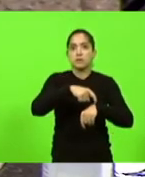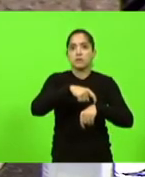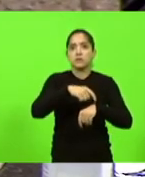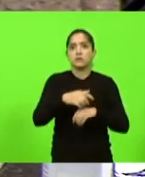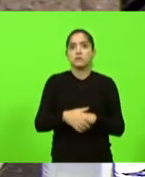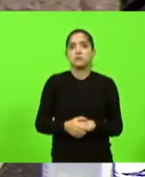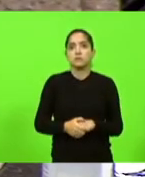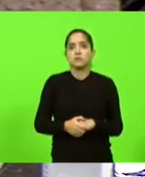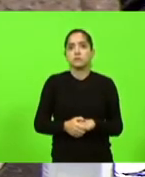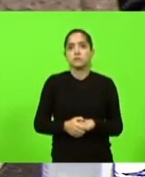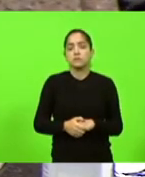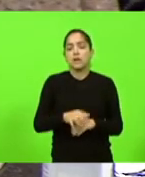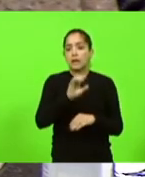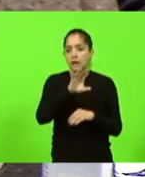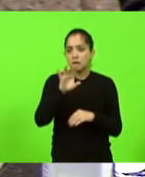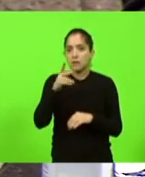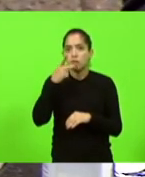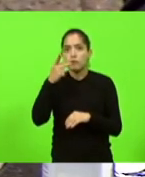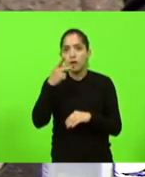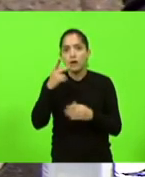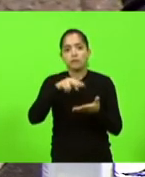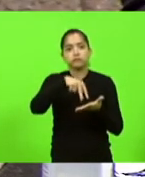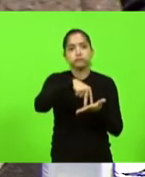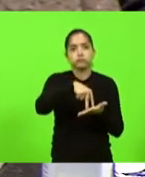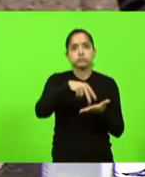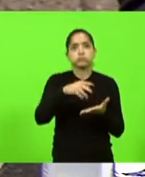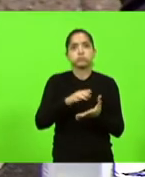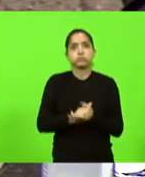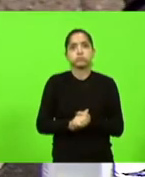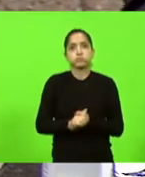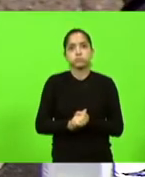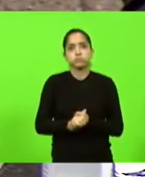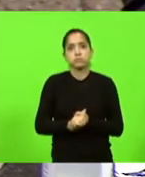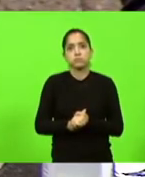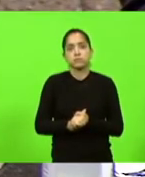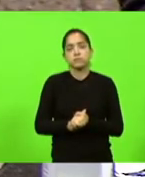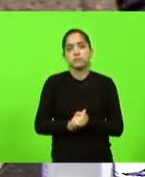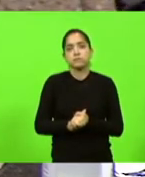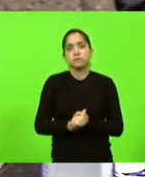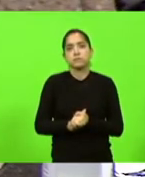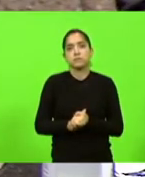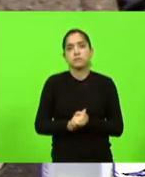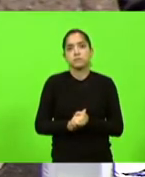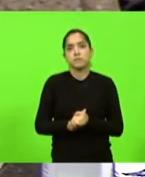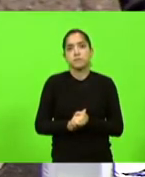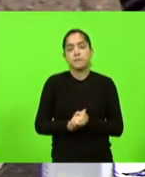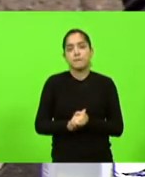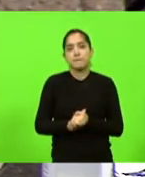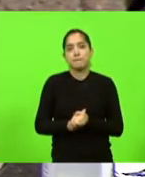Cada um fala. Quantas vezes aqui a gente ficou aqui até 6 horas debatendo, todo mundo, ninguém reclamou.